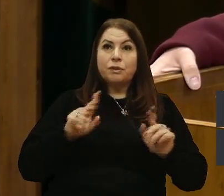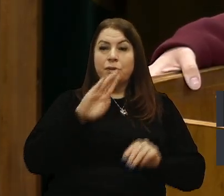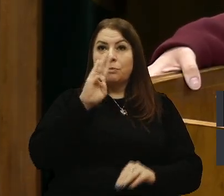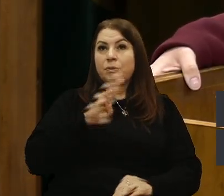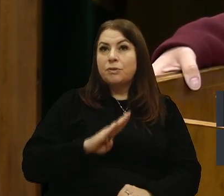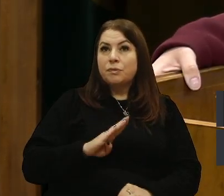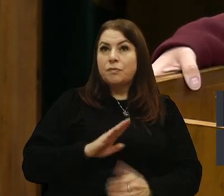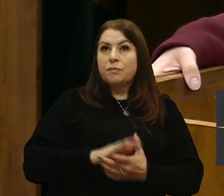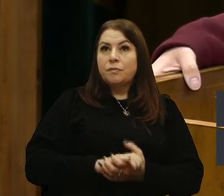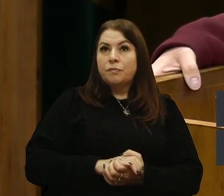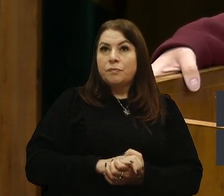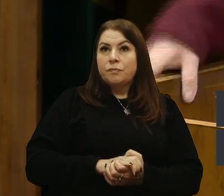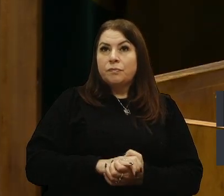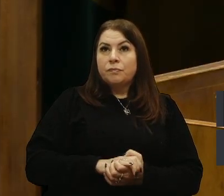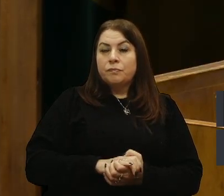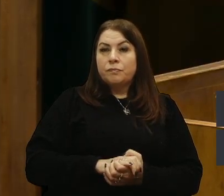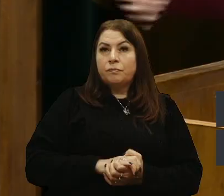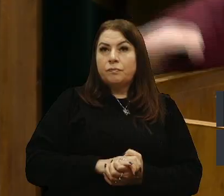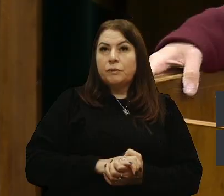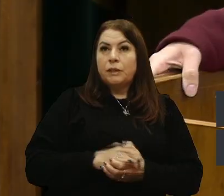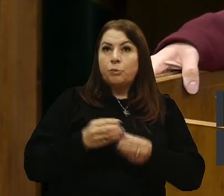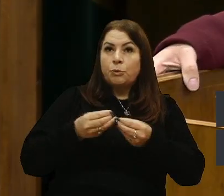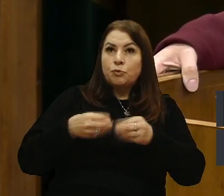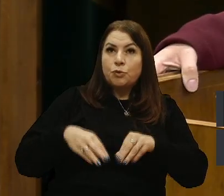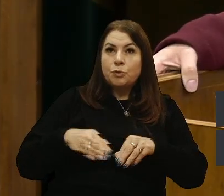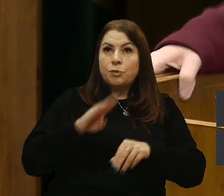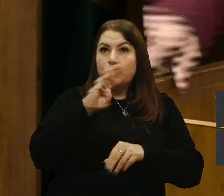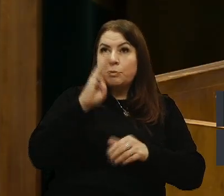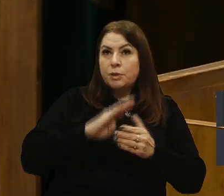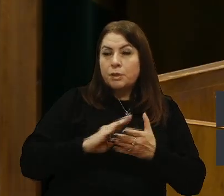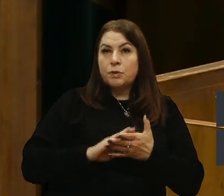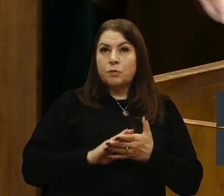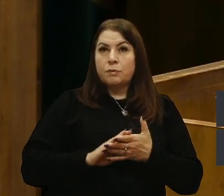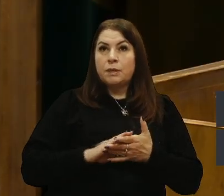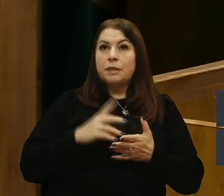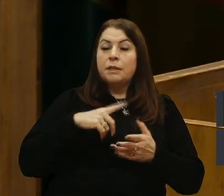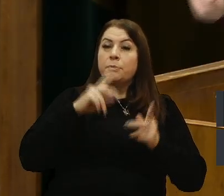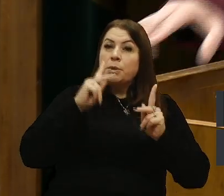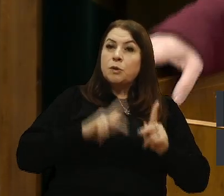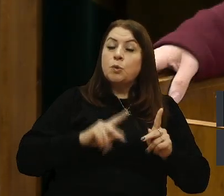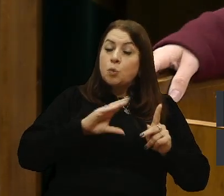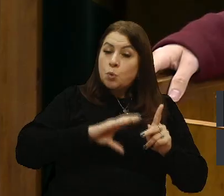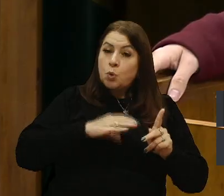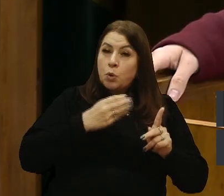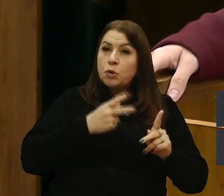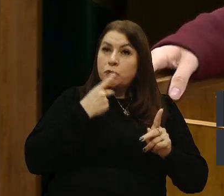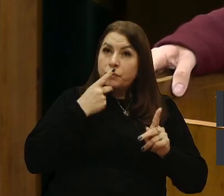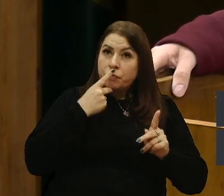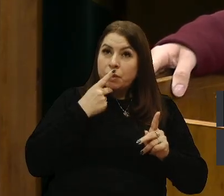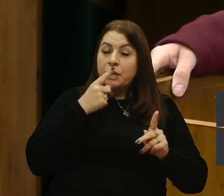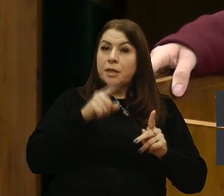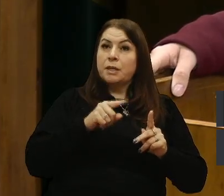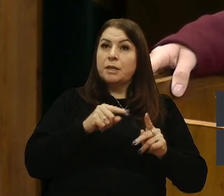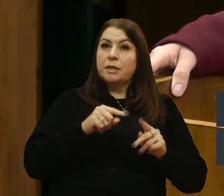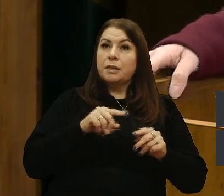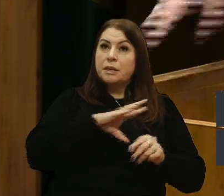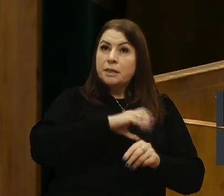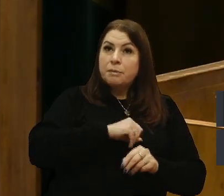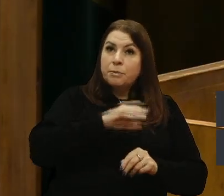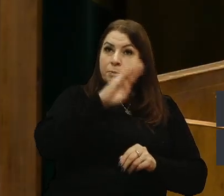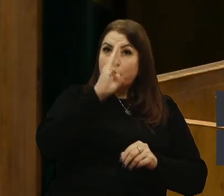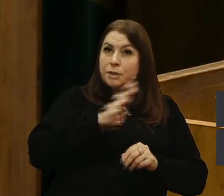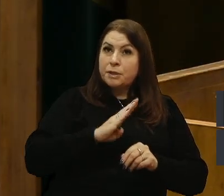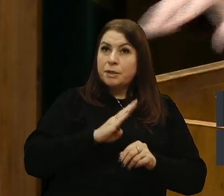Brasil. Tem um prejuízo para o Brasil. E aí tem gente que tem coragem de dizer que é patriota,